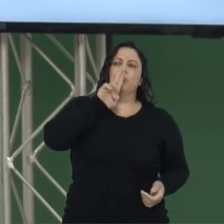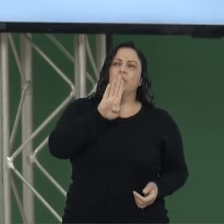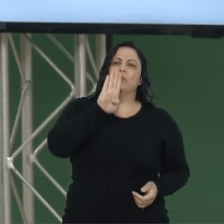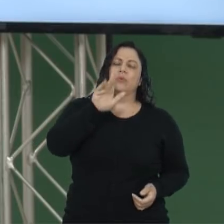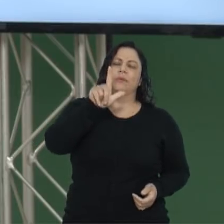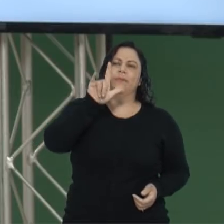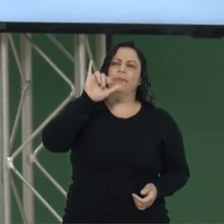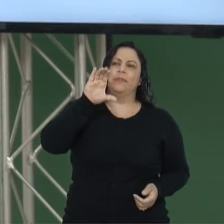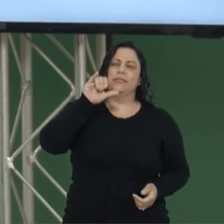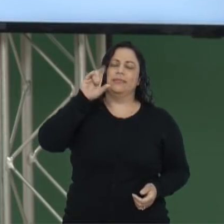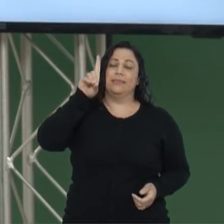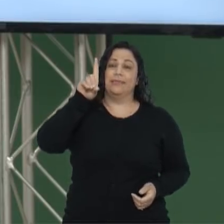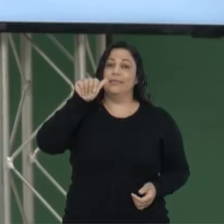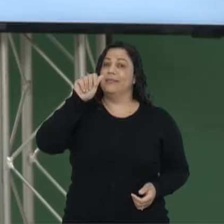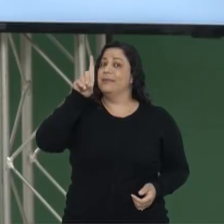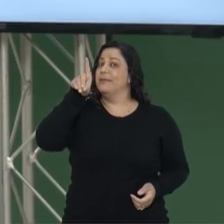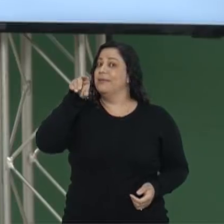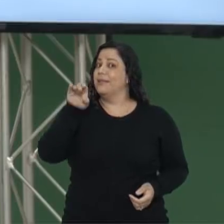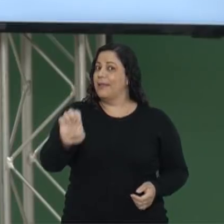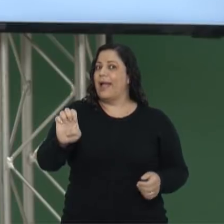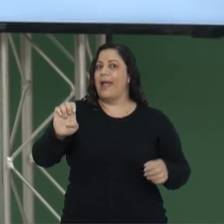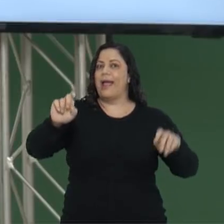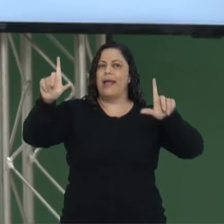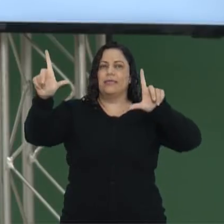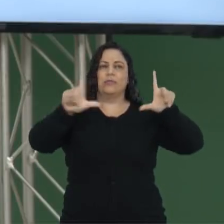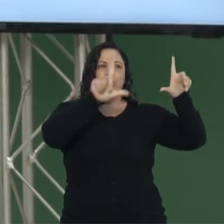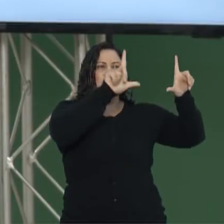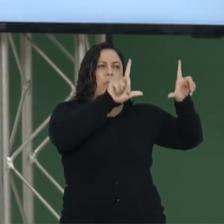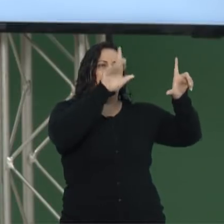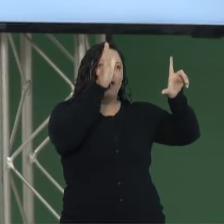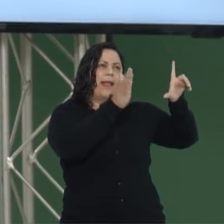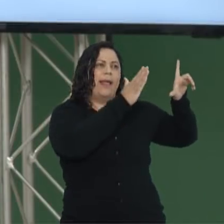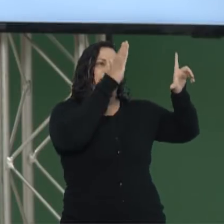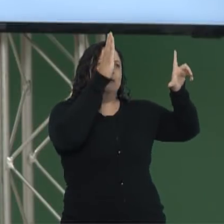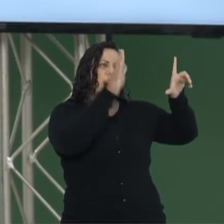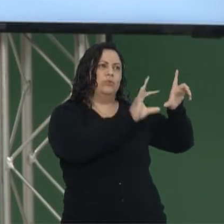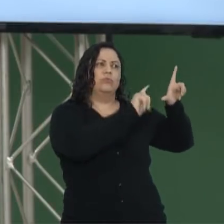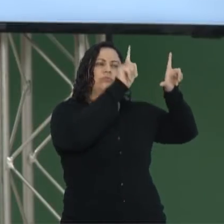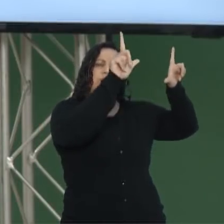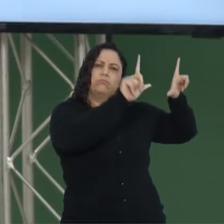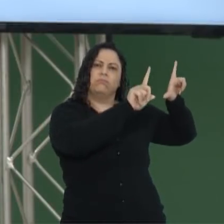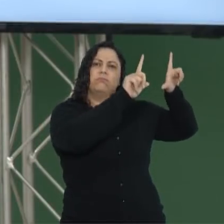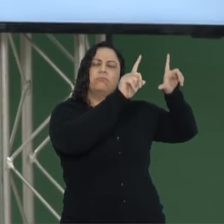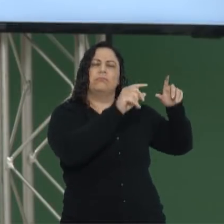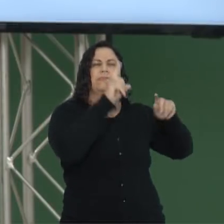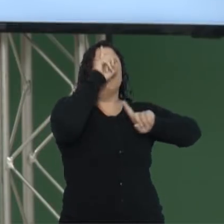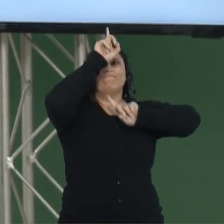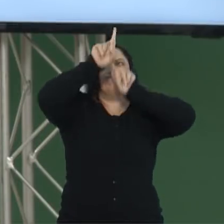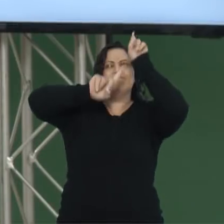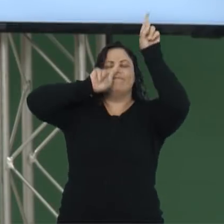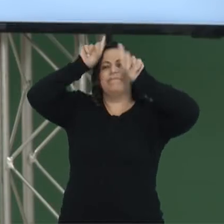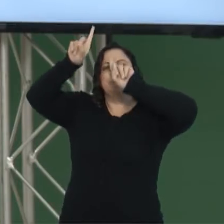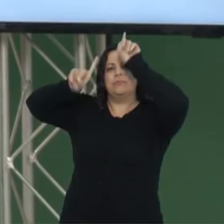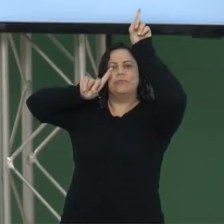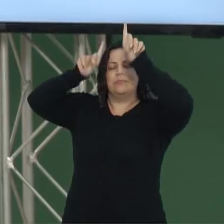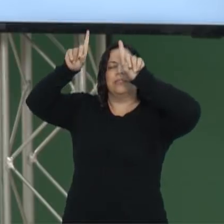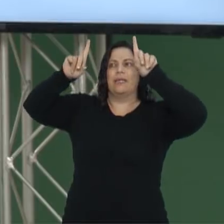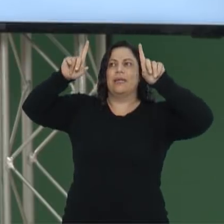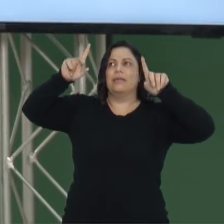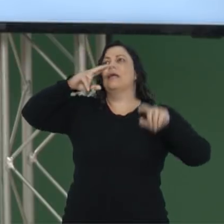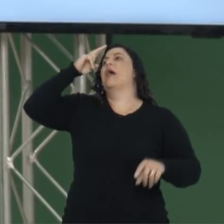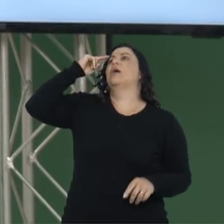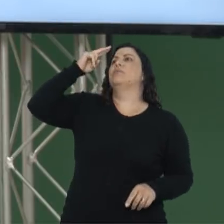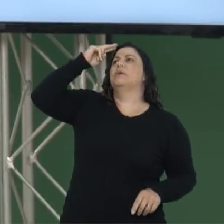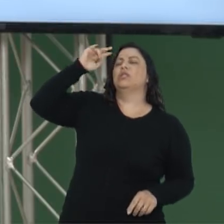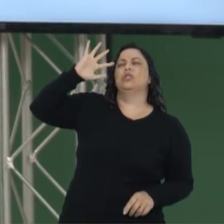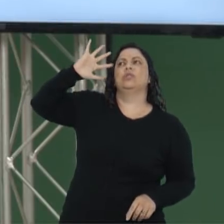tem publicidades que elas te surpreendem. Então a criatividade está relacionada a quê? A você criar, a fantasiar, a